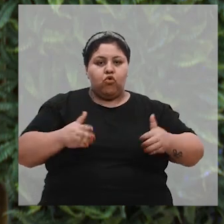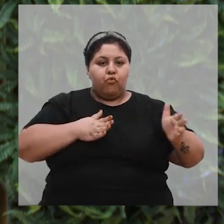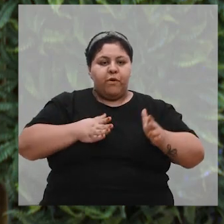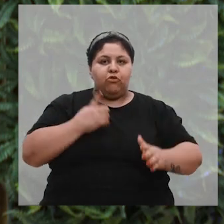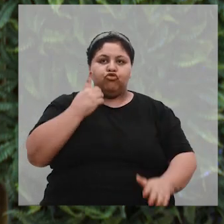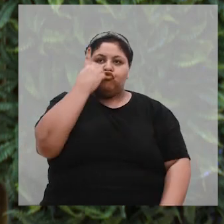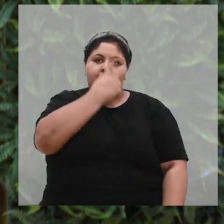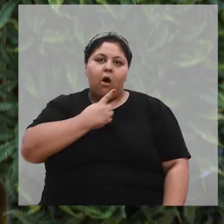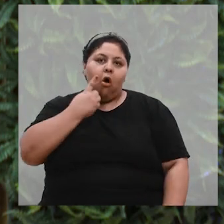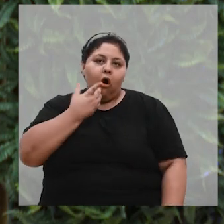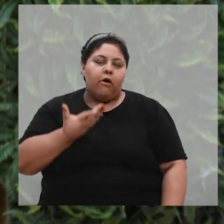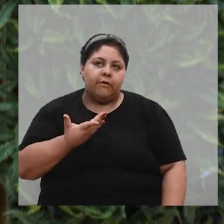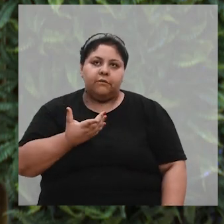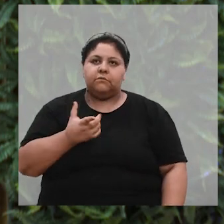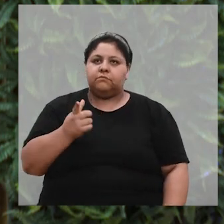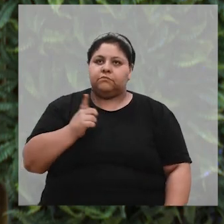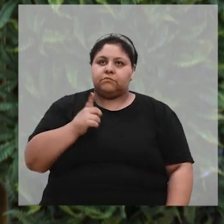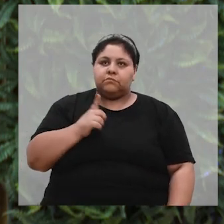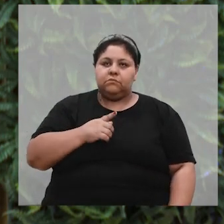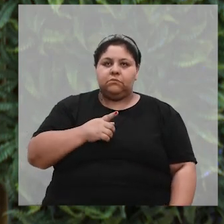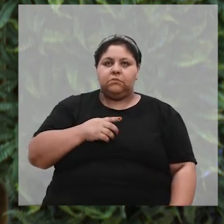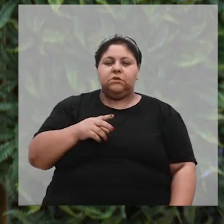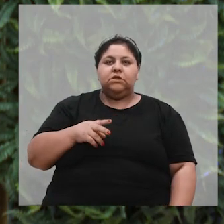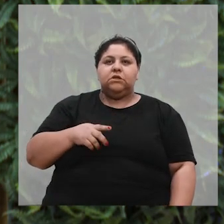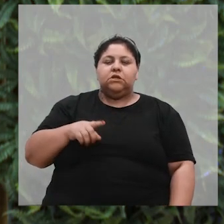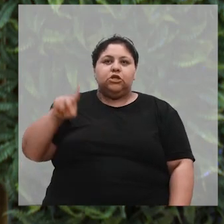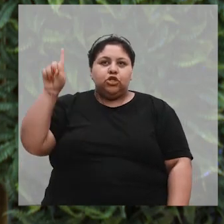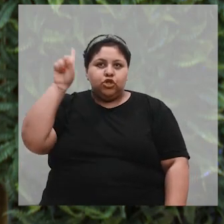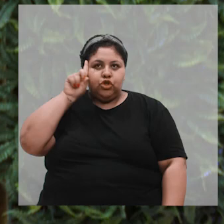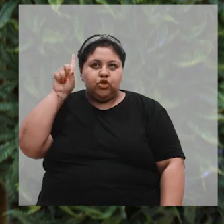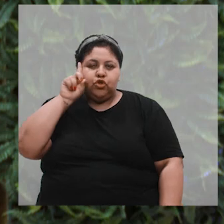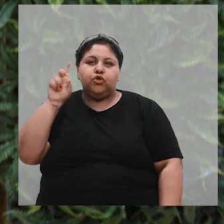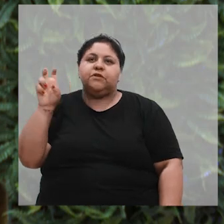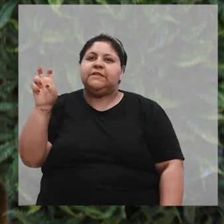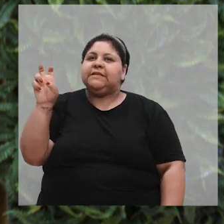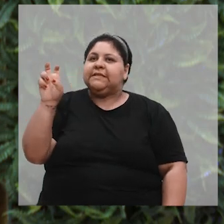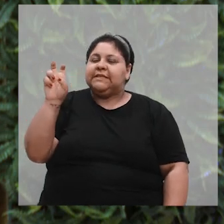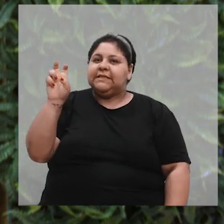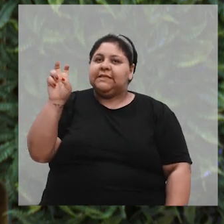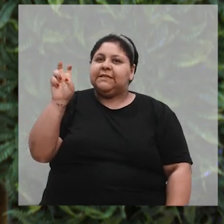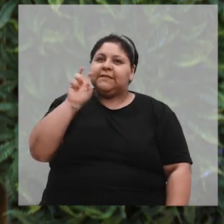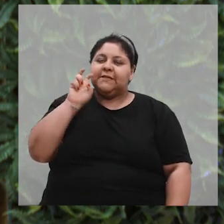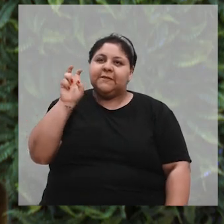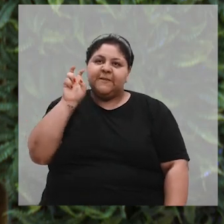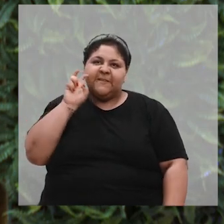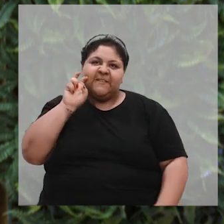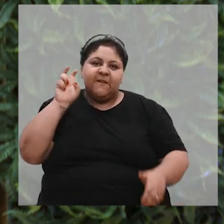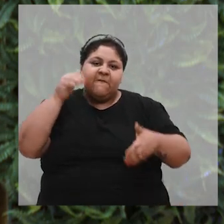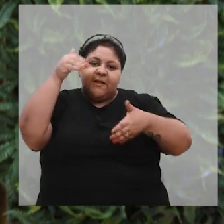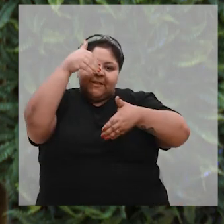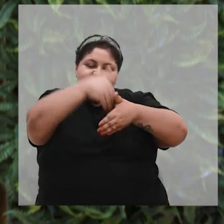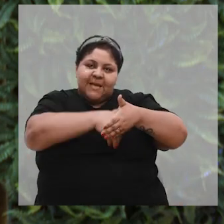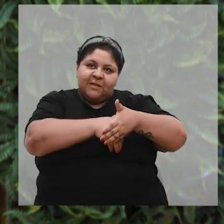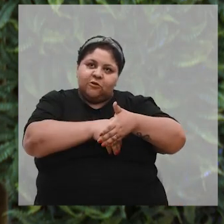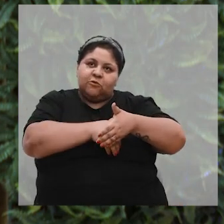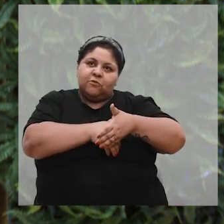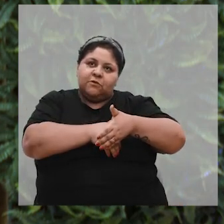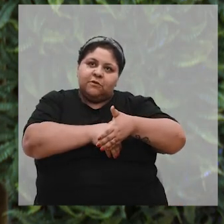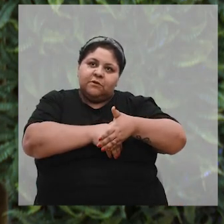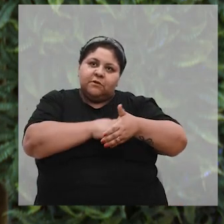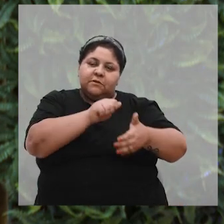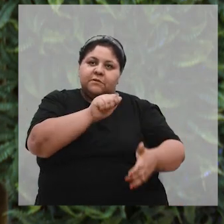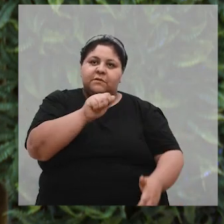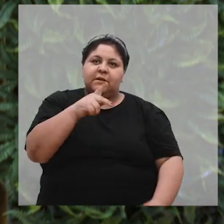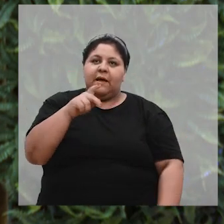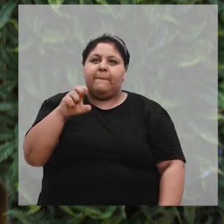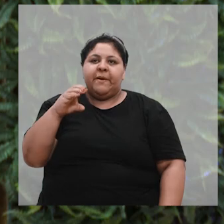num período ali de 1 hora, né? Então, às vezes, tem aqueles que toda quinta-feira eles estão na PECAM, né, para realizar o Pilates, que